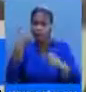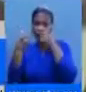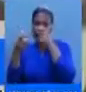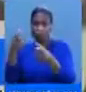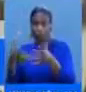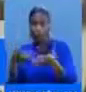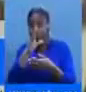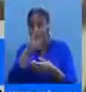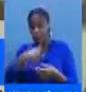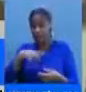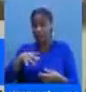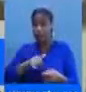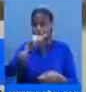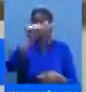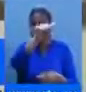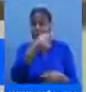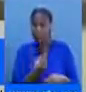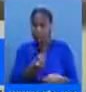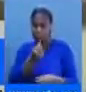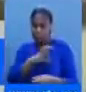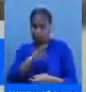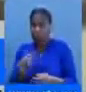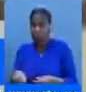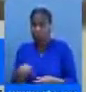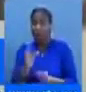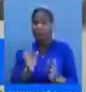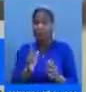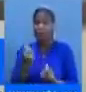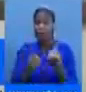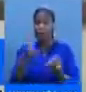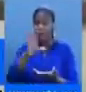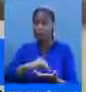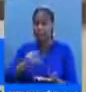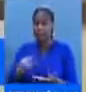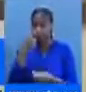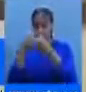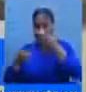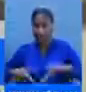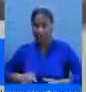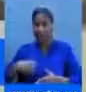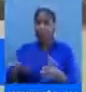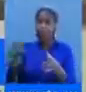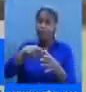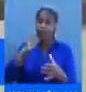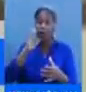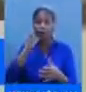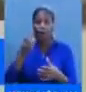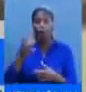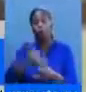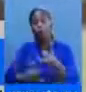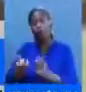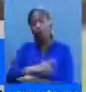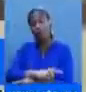Porque se nós queremos que o voo seja rentável, é preciso que haja cada vez mais cabo-verdianos a virem para Angola e o